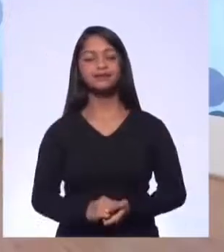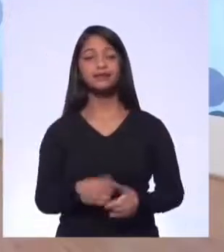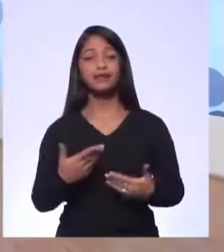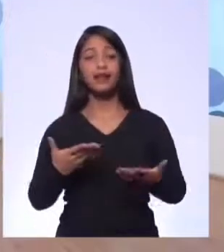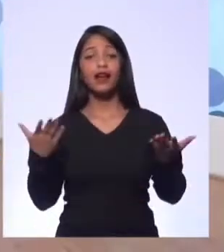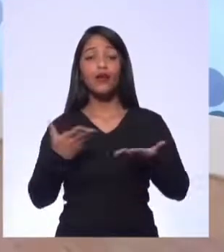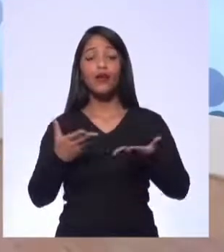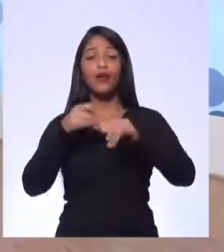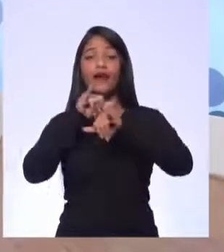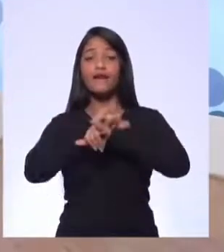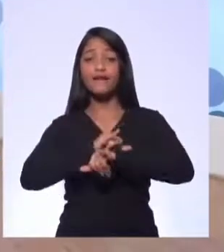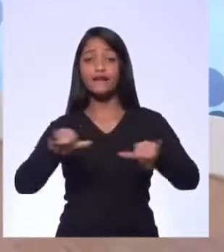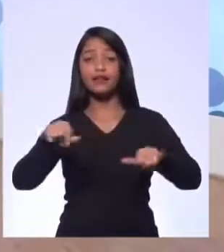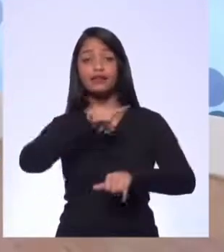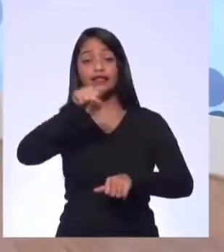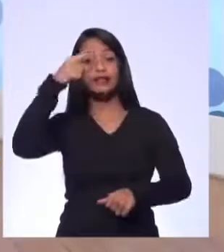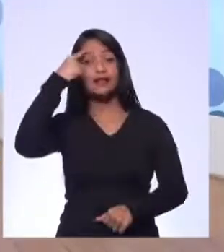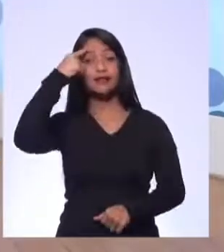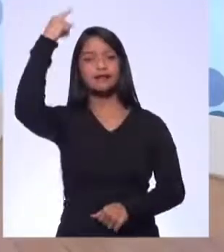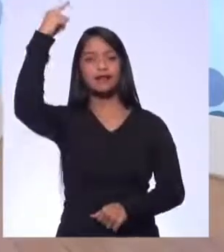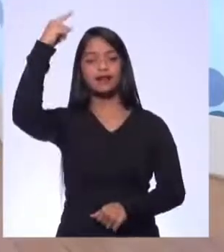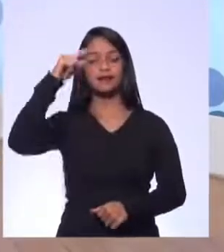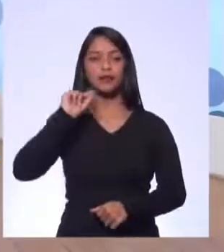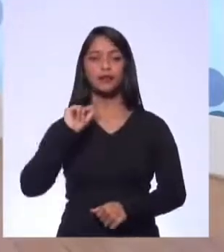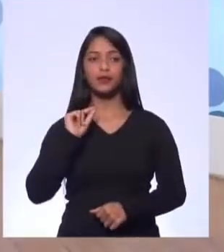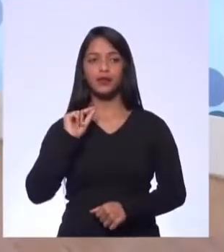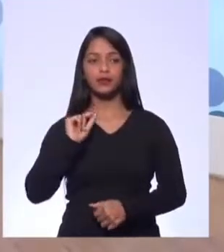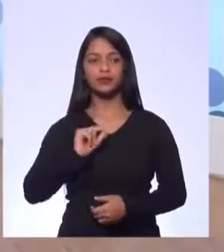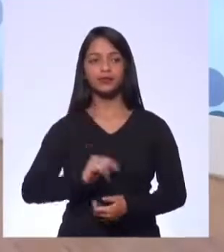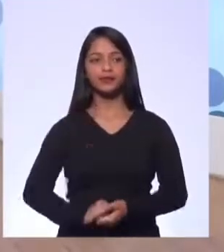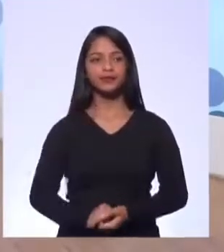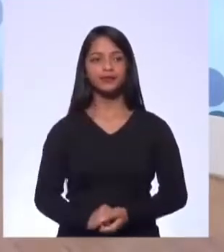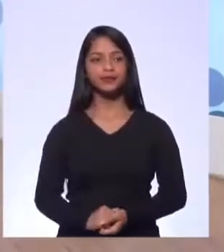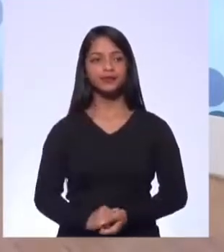dar um lembretinho de uma coisa para vocês.